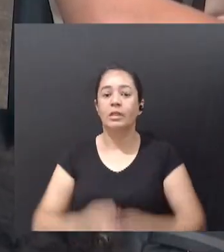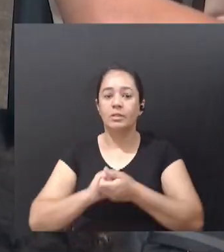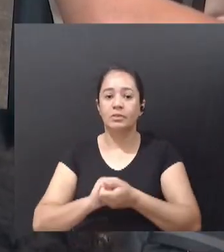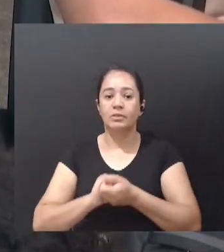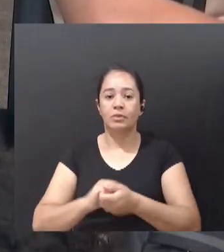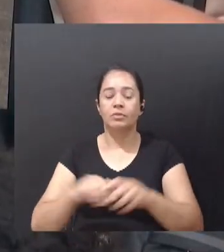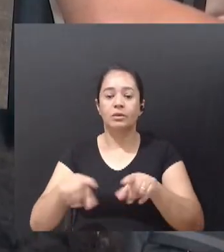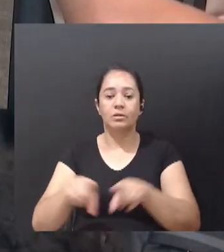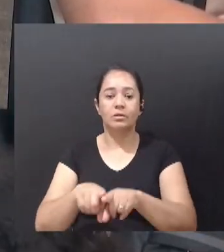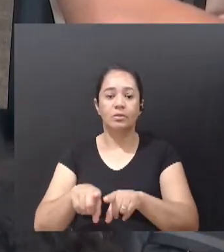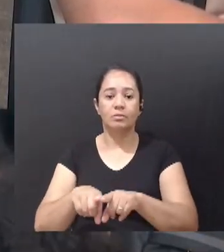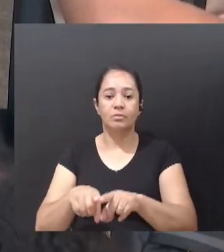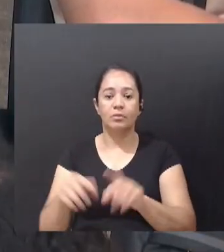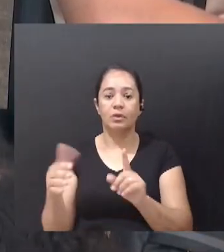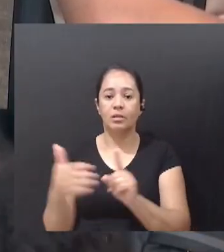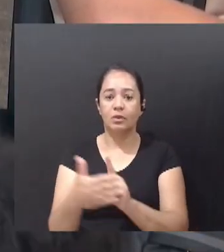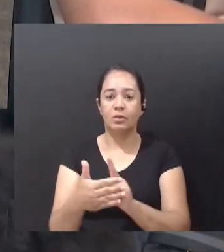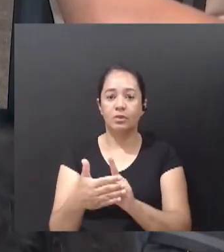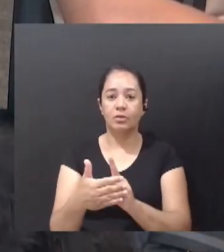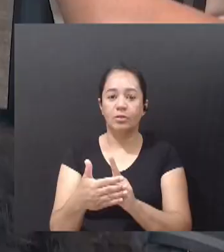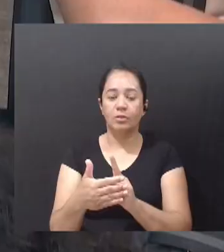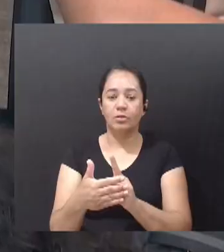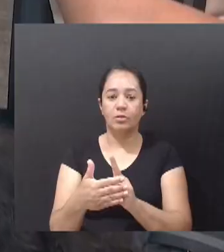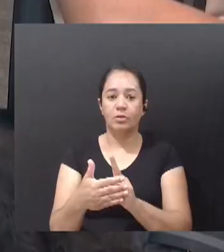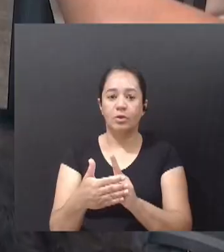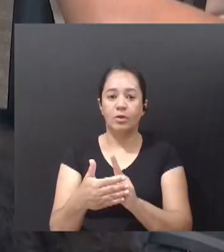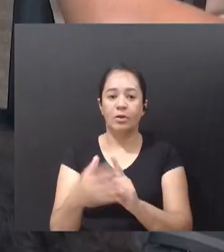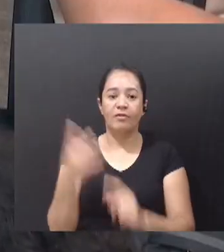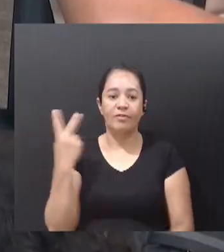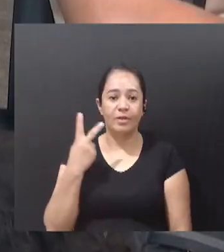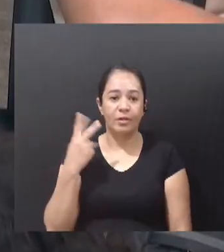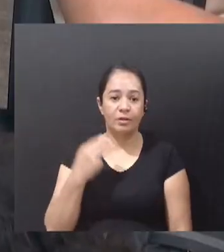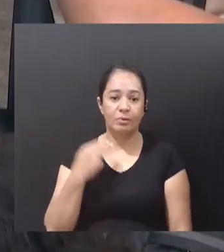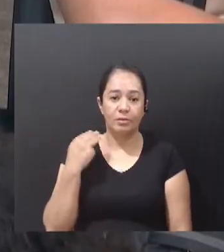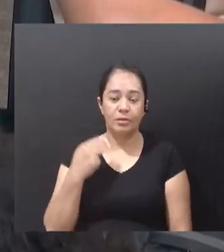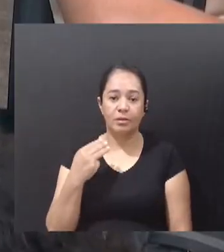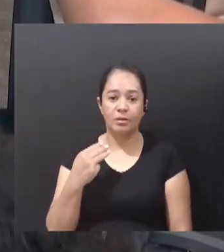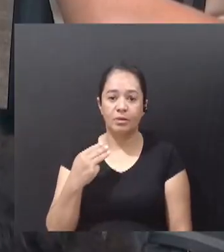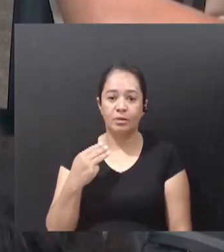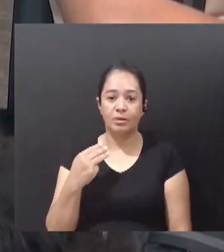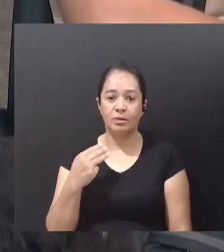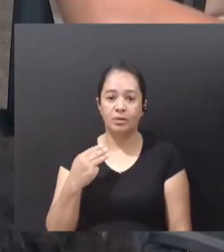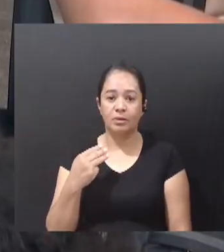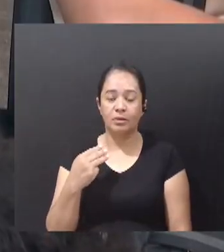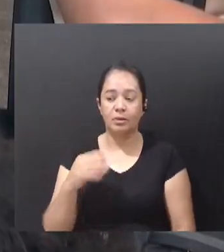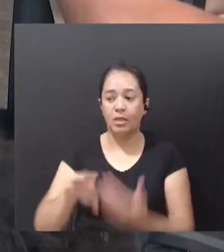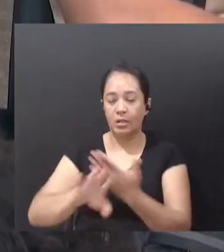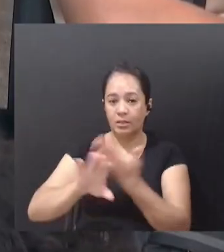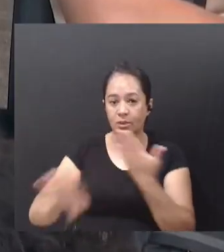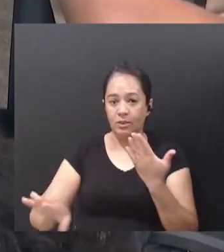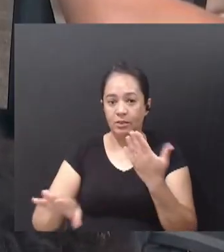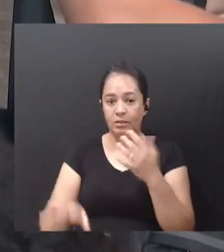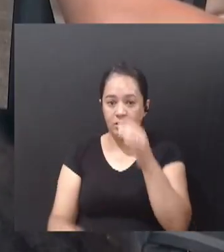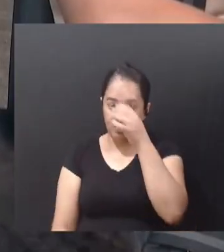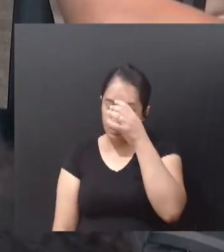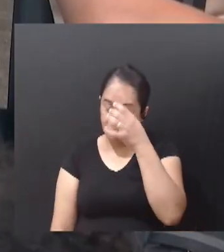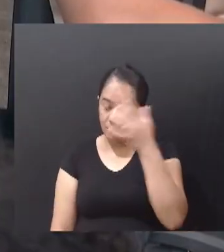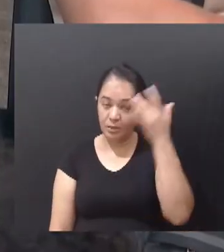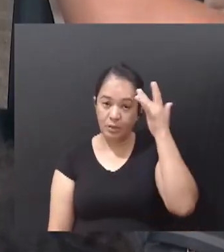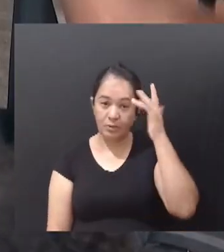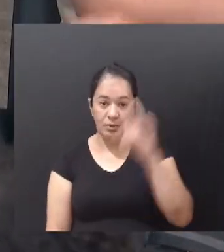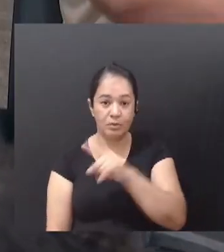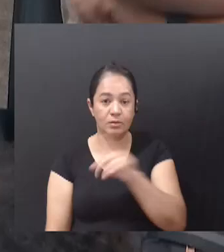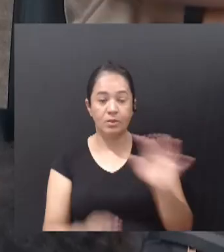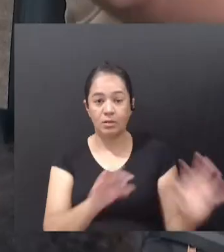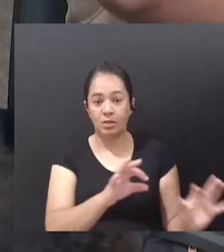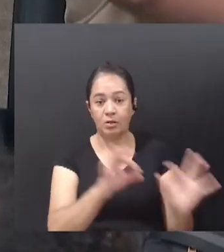o mandato da Mariana está junto, né? Ela não está porque ela está também de licença. Não sei se estão acompanhando aí,